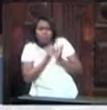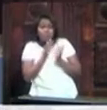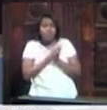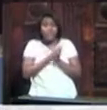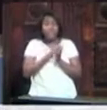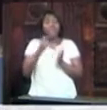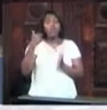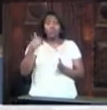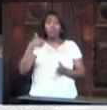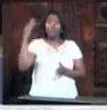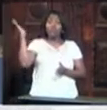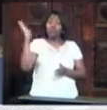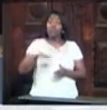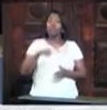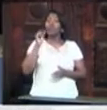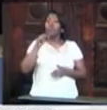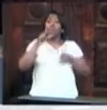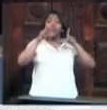presidente,